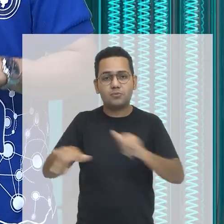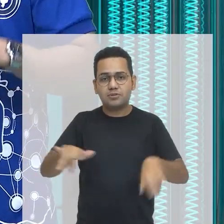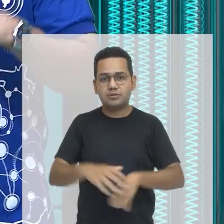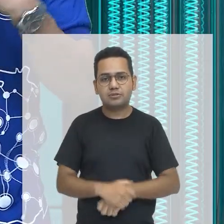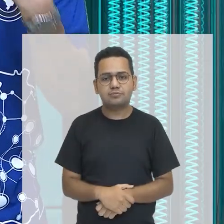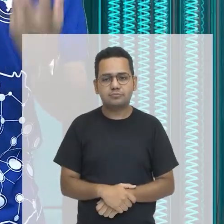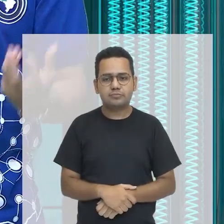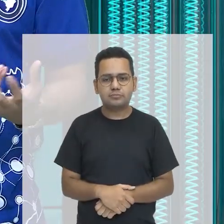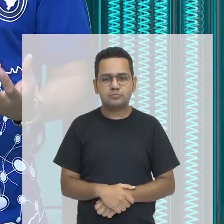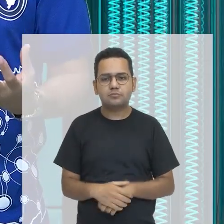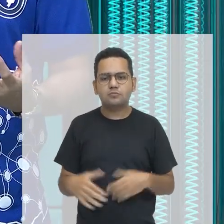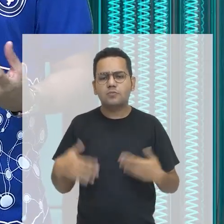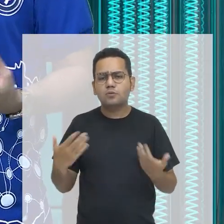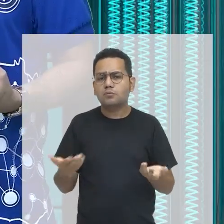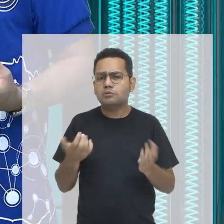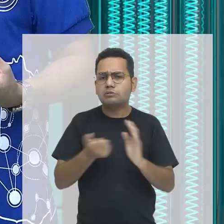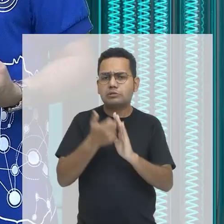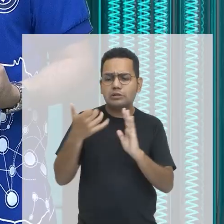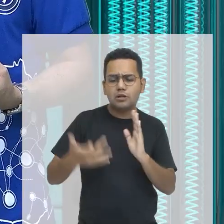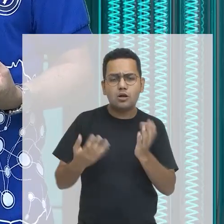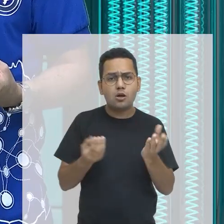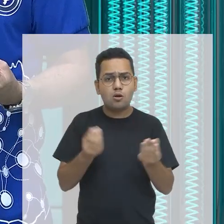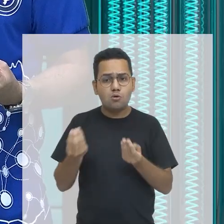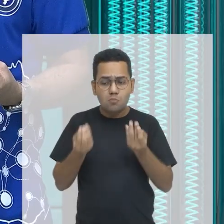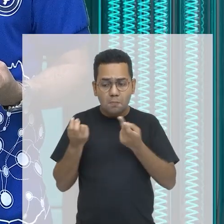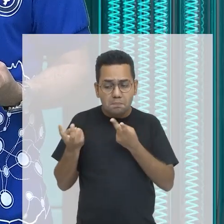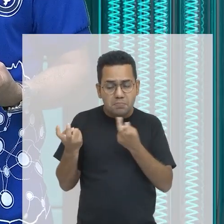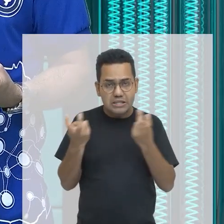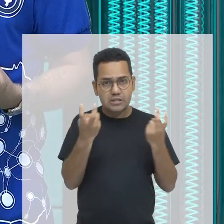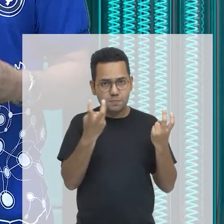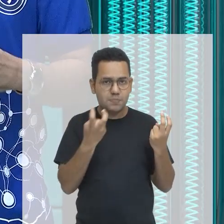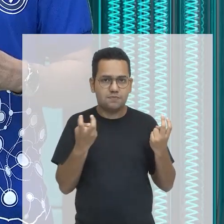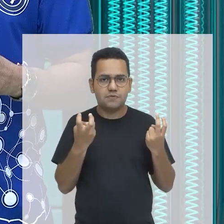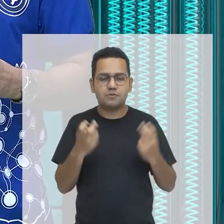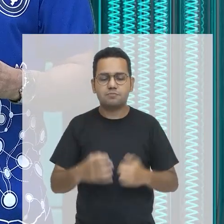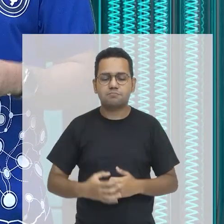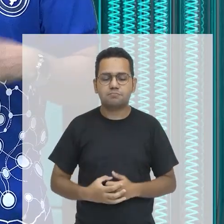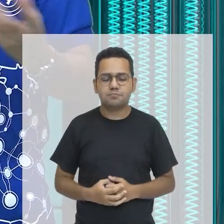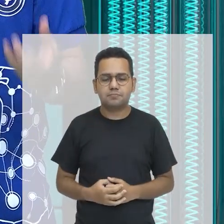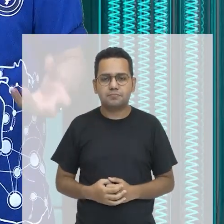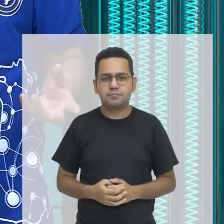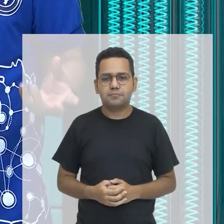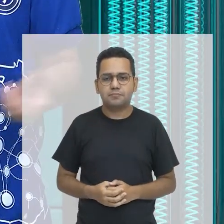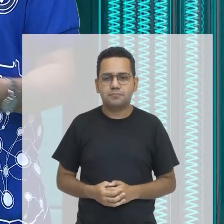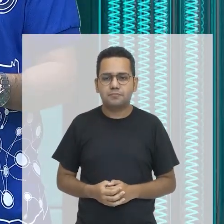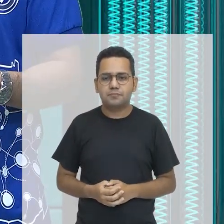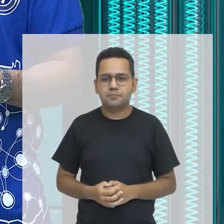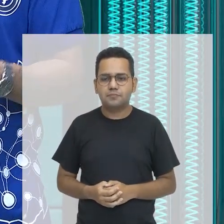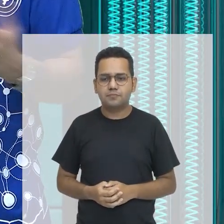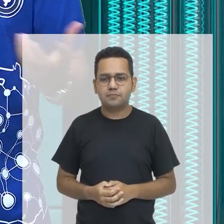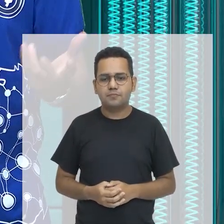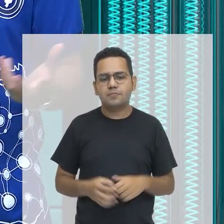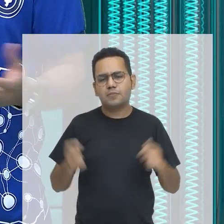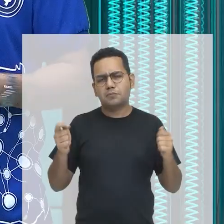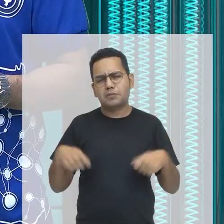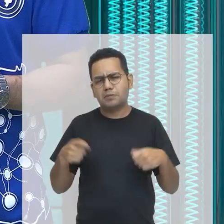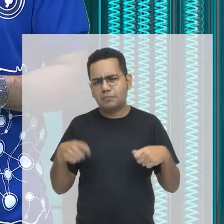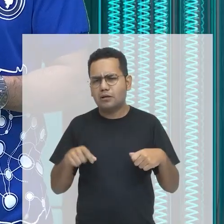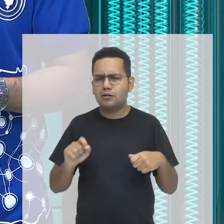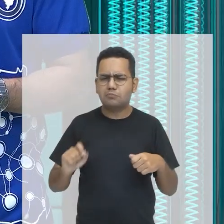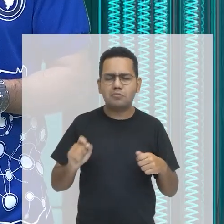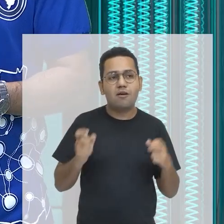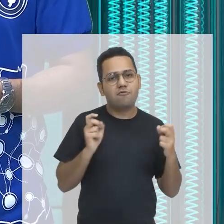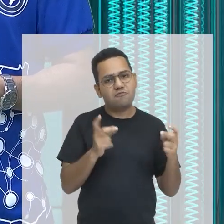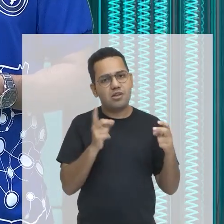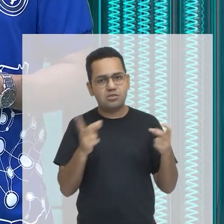as características e como eles são explorados, né, esse tipo de linguagem para, no final das contas, vender, né, passar propaganda